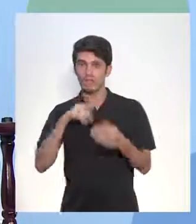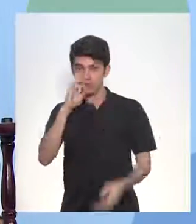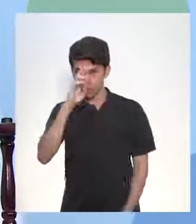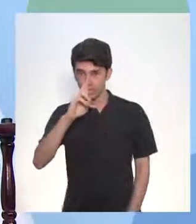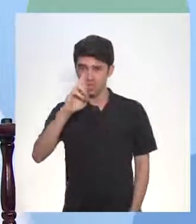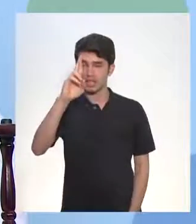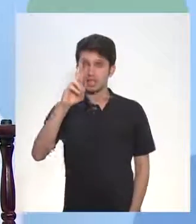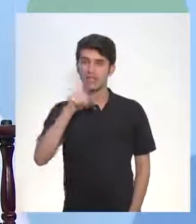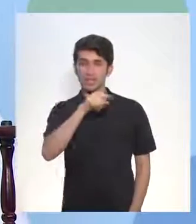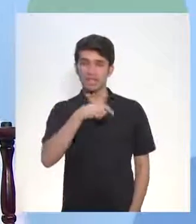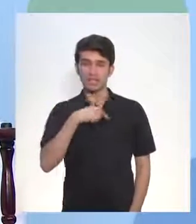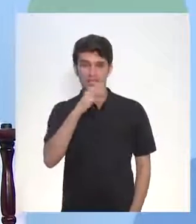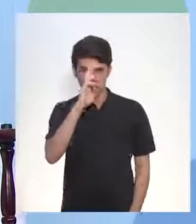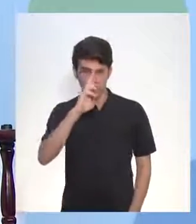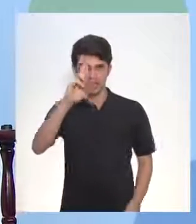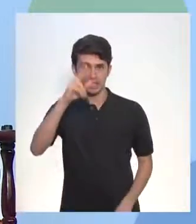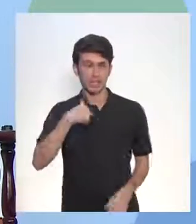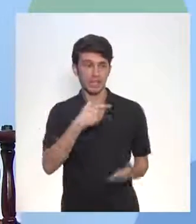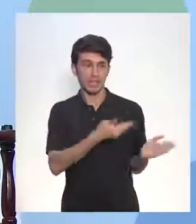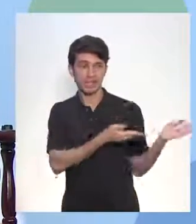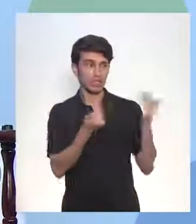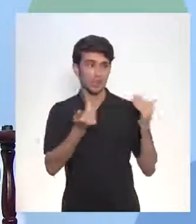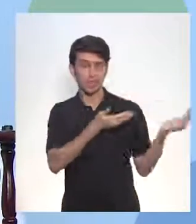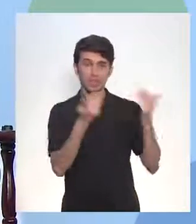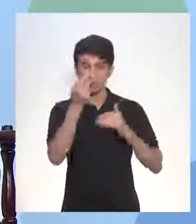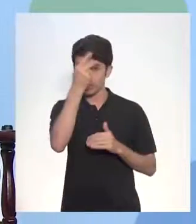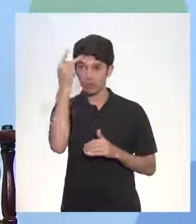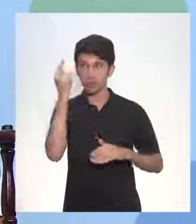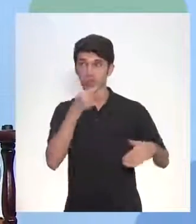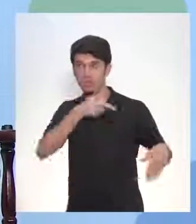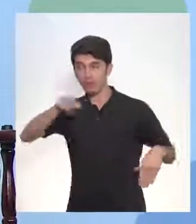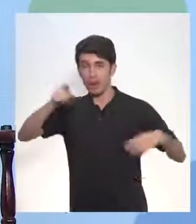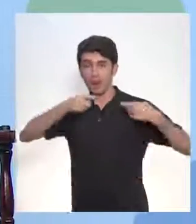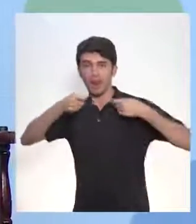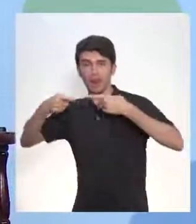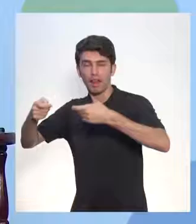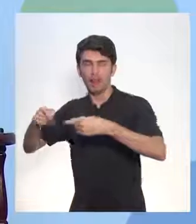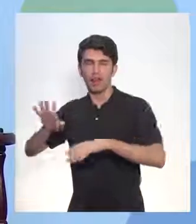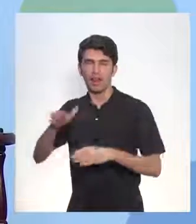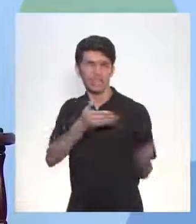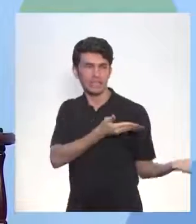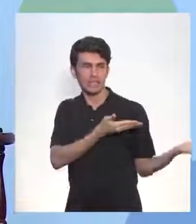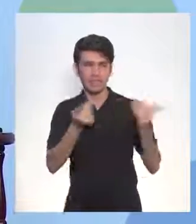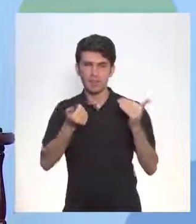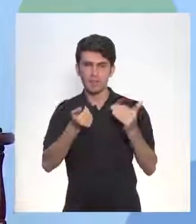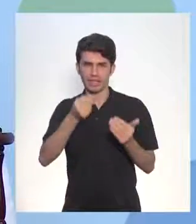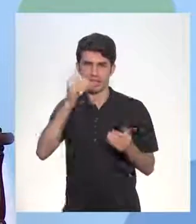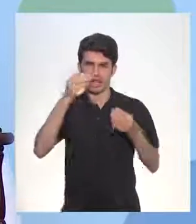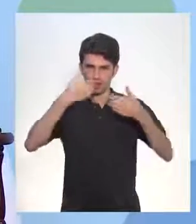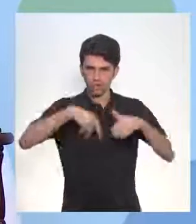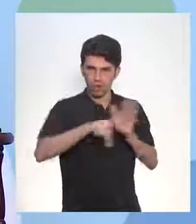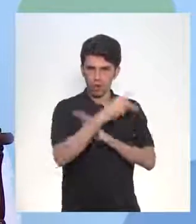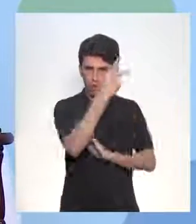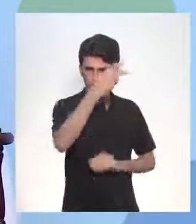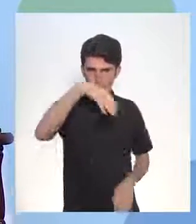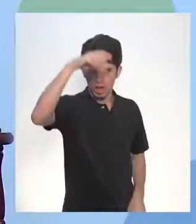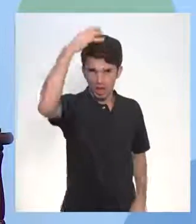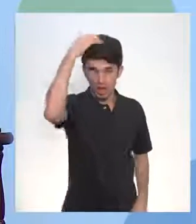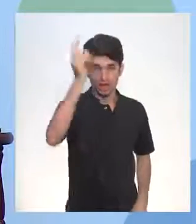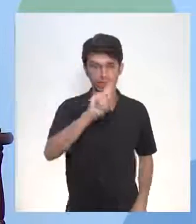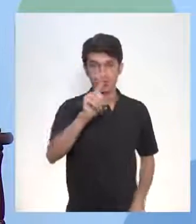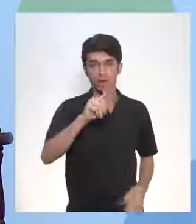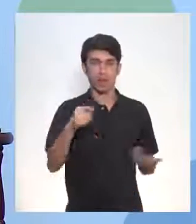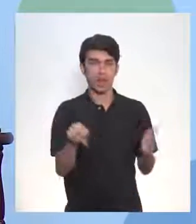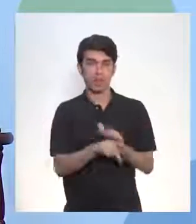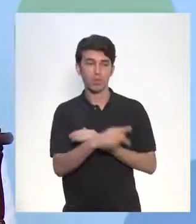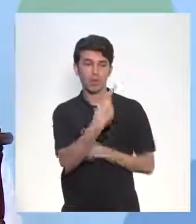ele convoca o povo à cruzada. E essa convocação dele não era uma convocação real, era uma convocação popular. Vai surgir